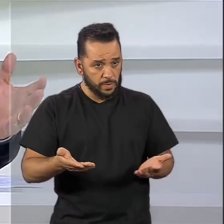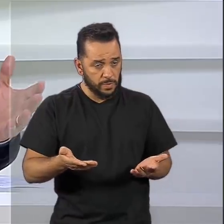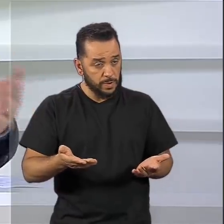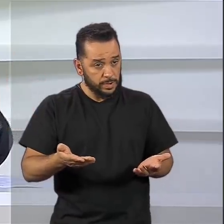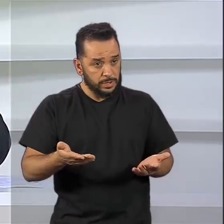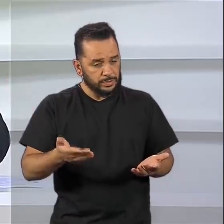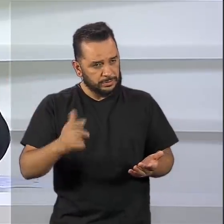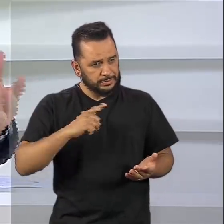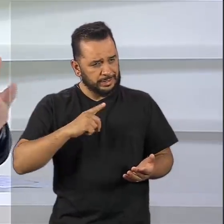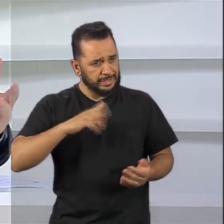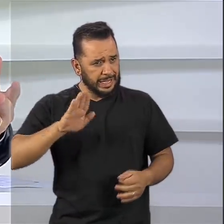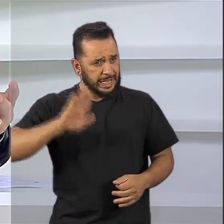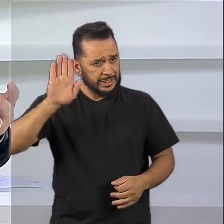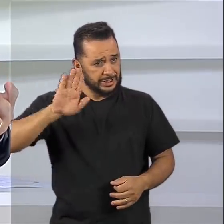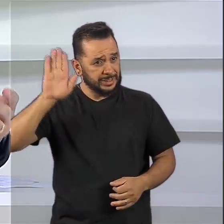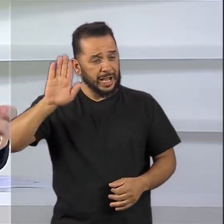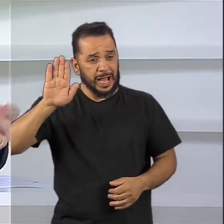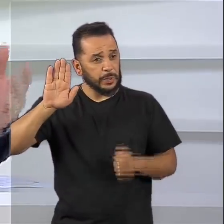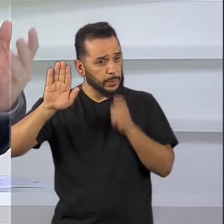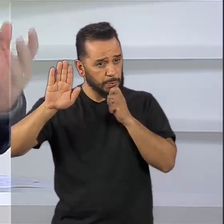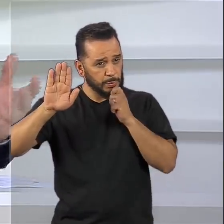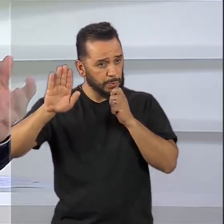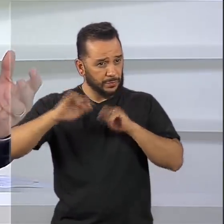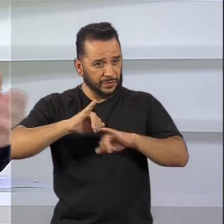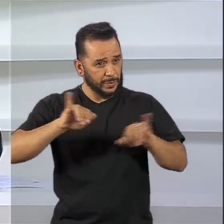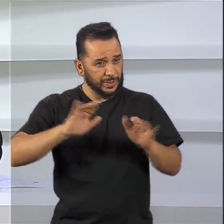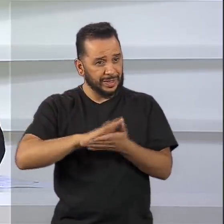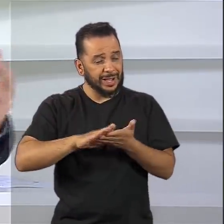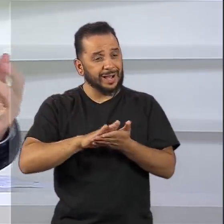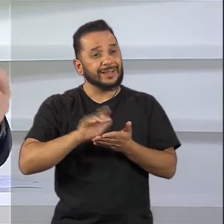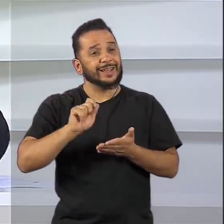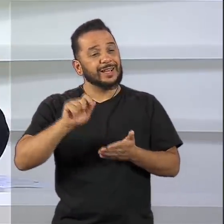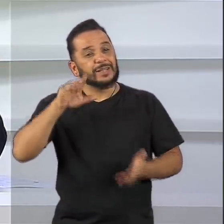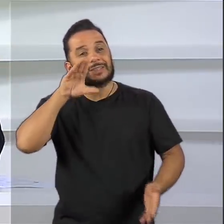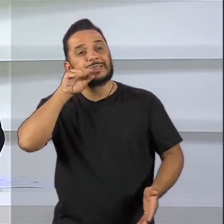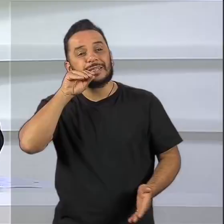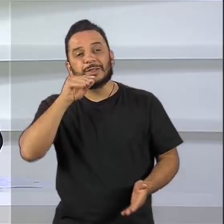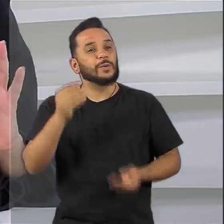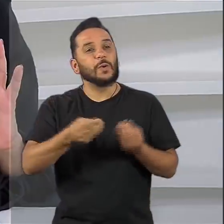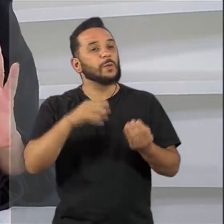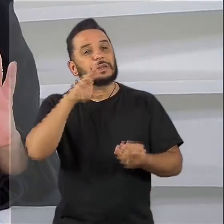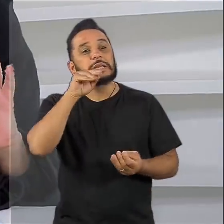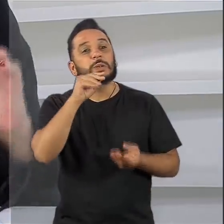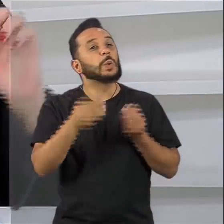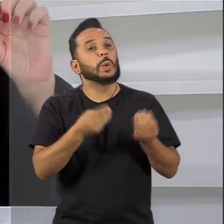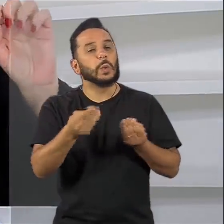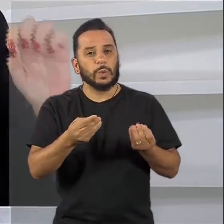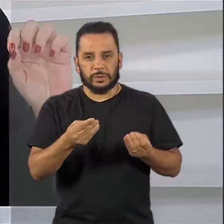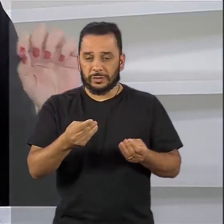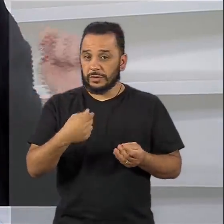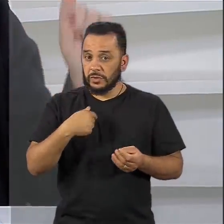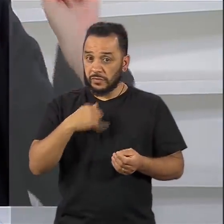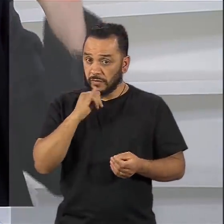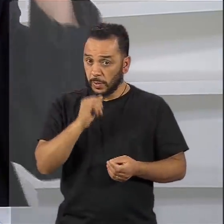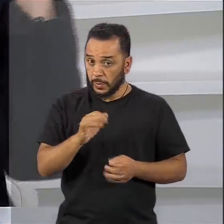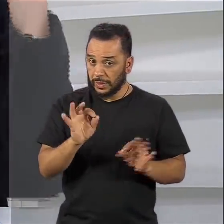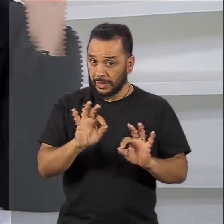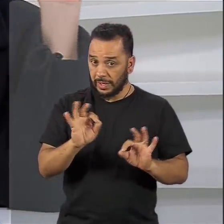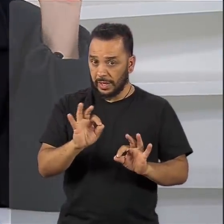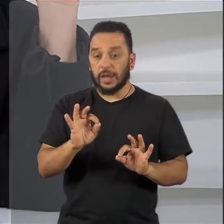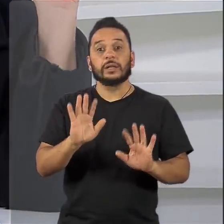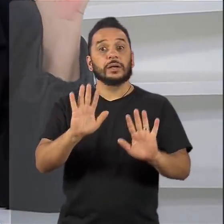um candidato que não foi mencionado nos outros blocos, o Ciro Gomes. Qual é a chance do Ciro Gomes? Gente, não foi mencionado aqui e